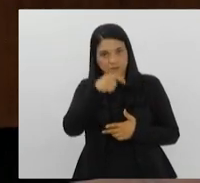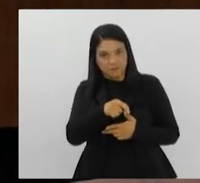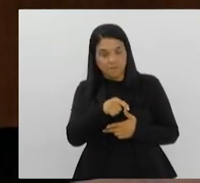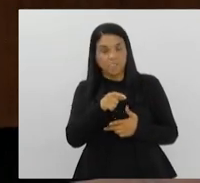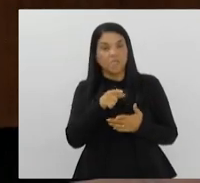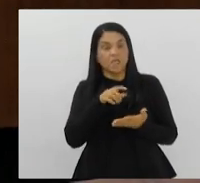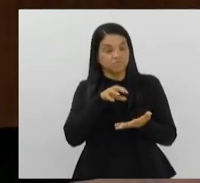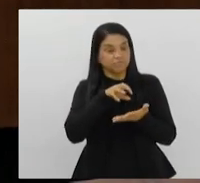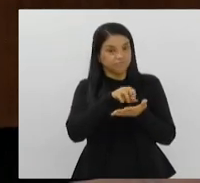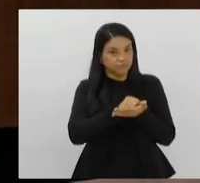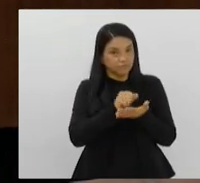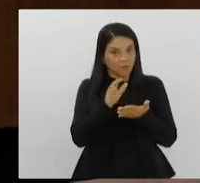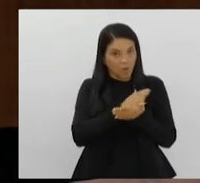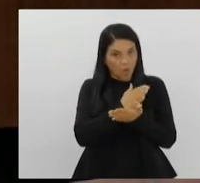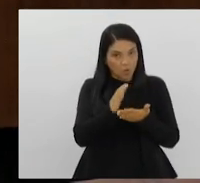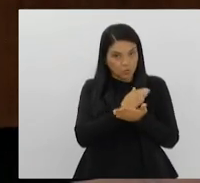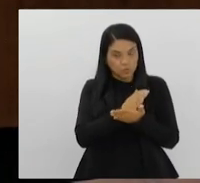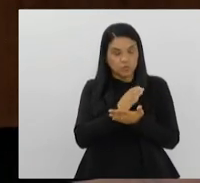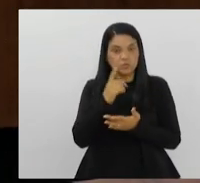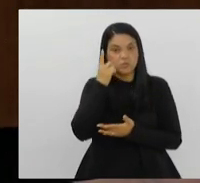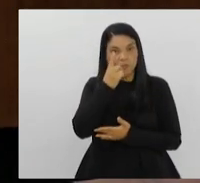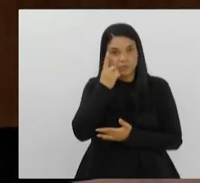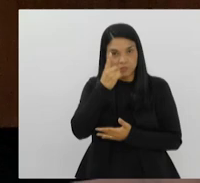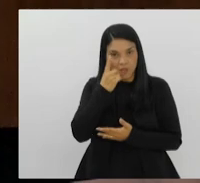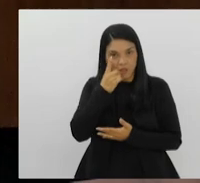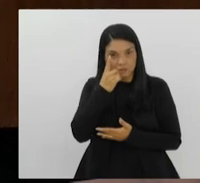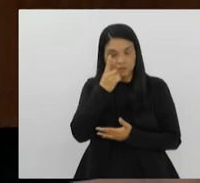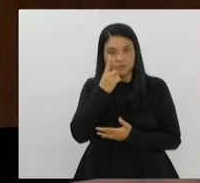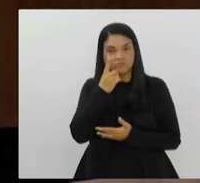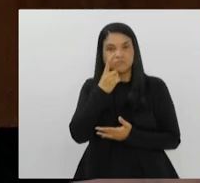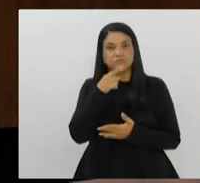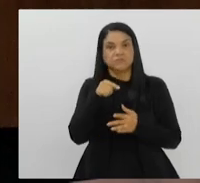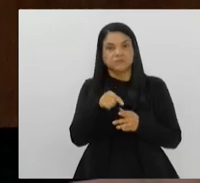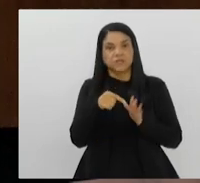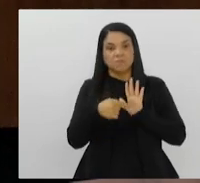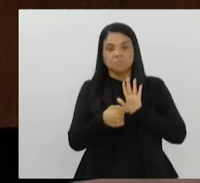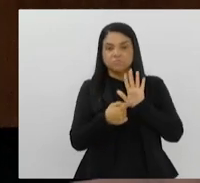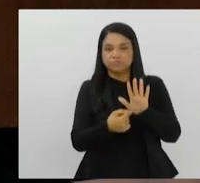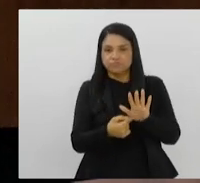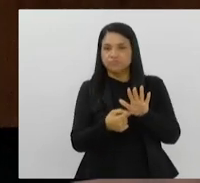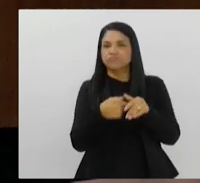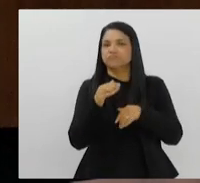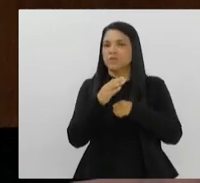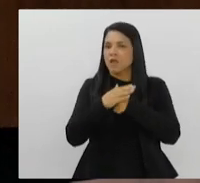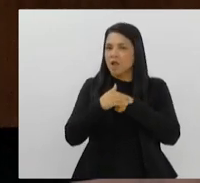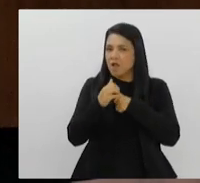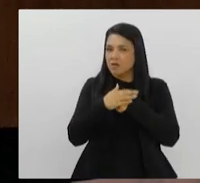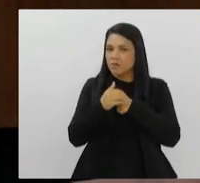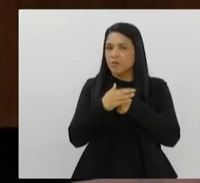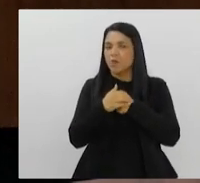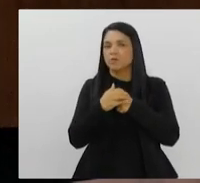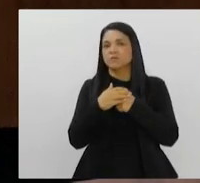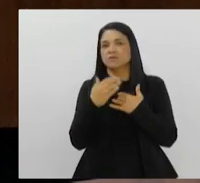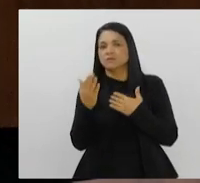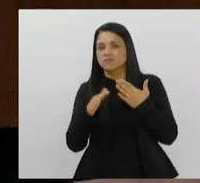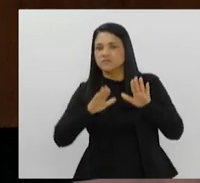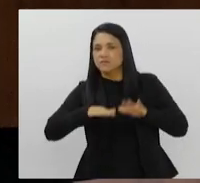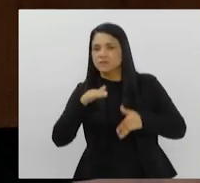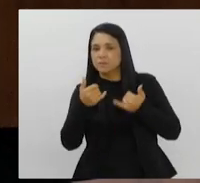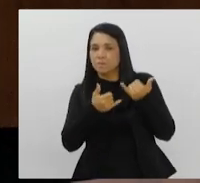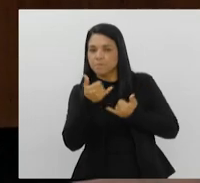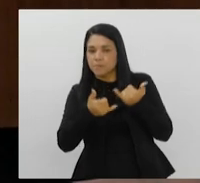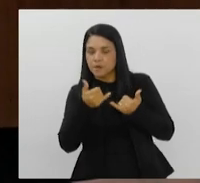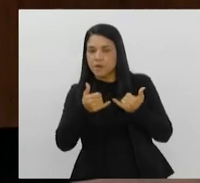alguns deputados, inclusive no campo da oposição, têm destacado de forma carinhosa, de forma, às vezes, até brincando,